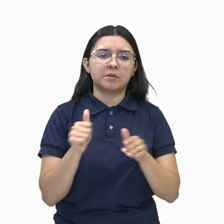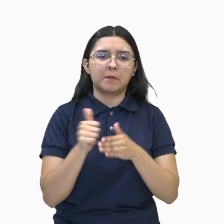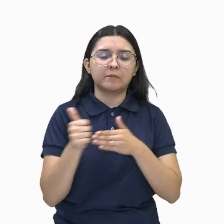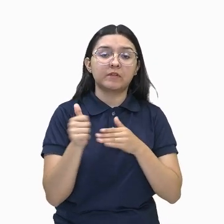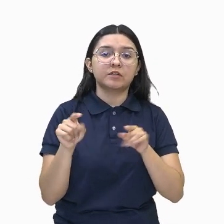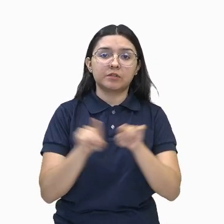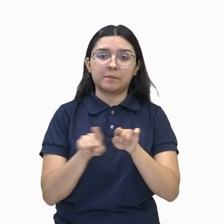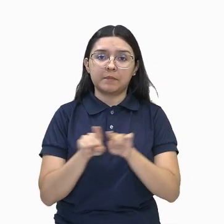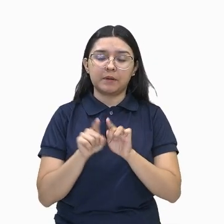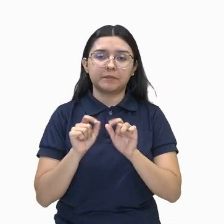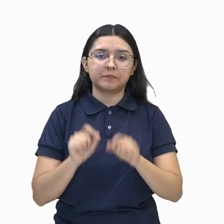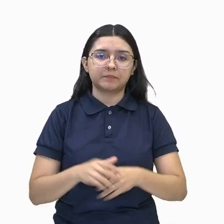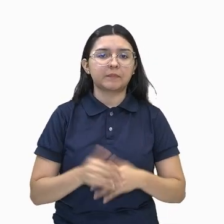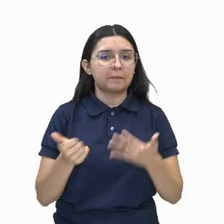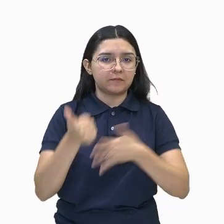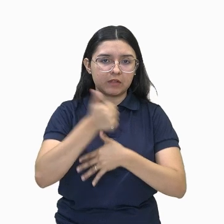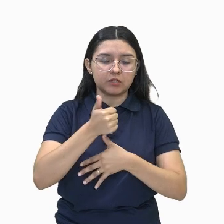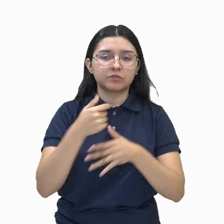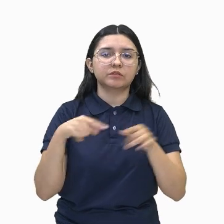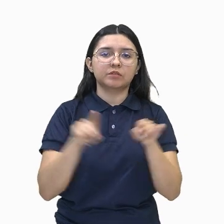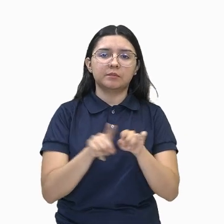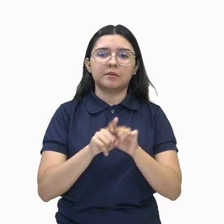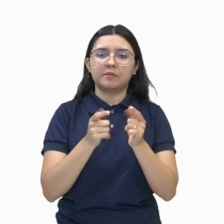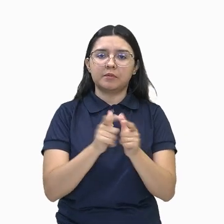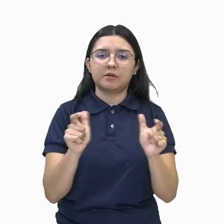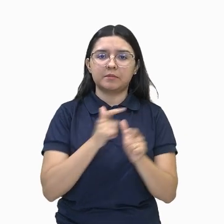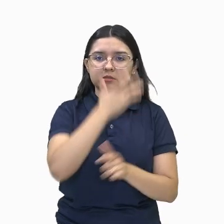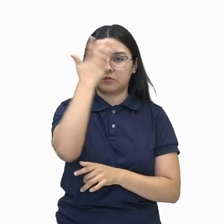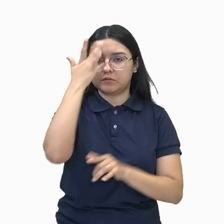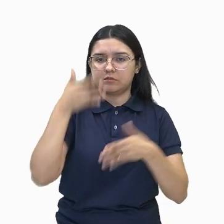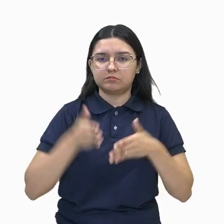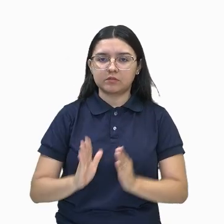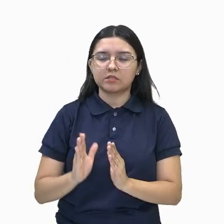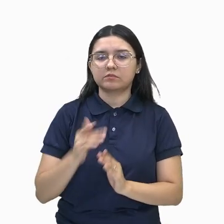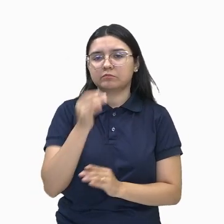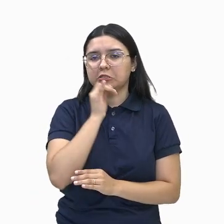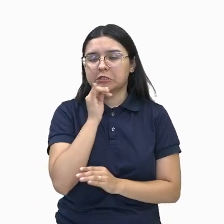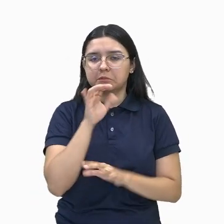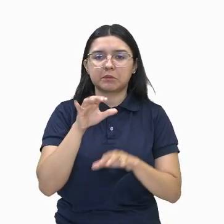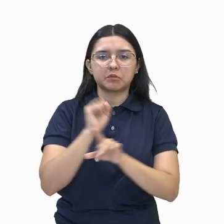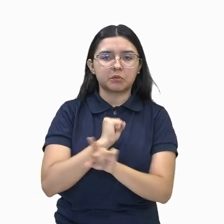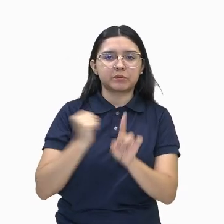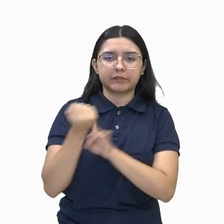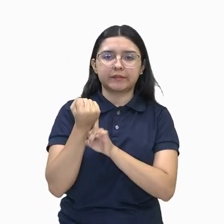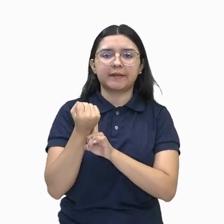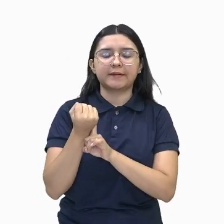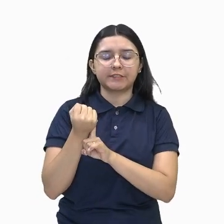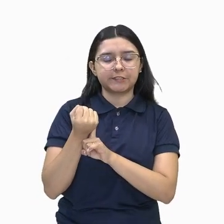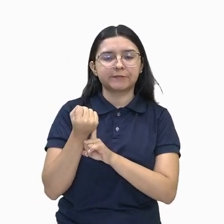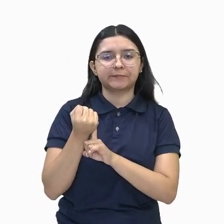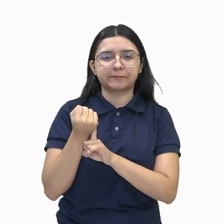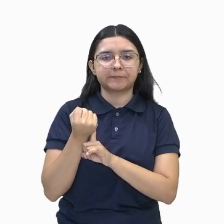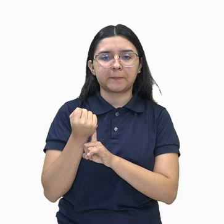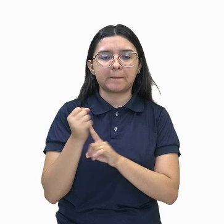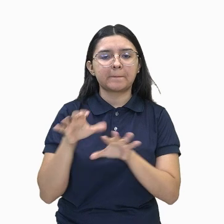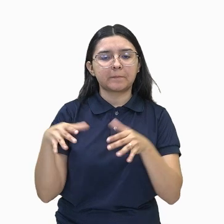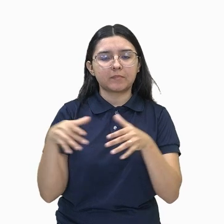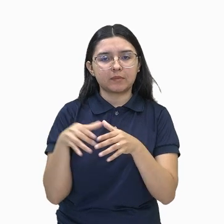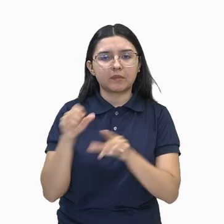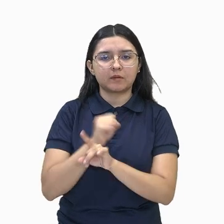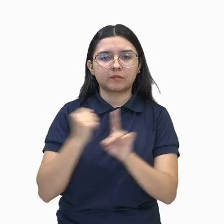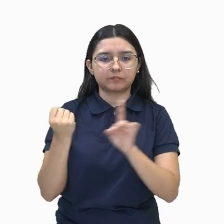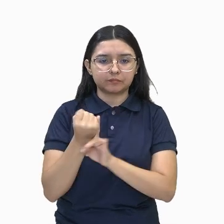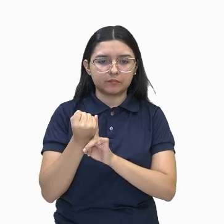Se você, como a maioria da população, nascesse ali em uma sociedade, em uma camada social